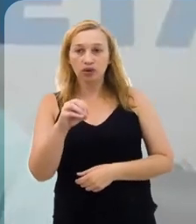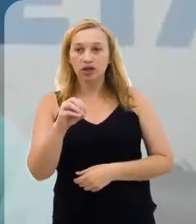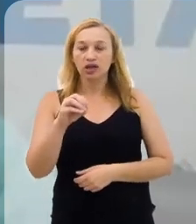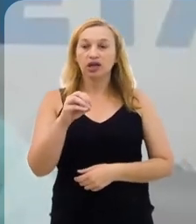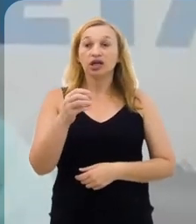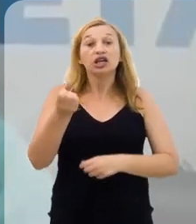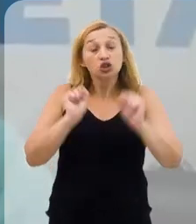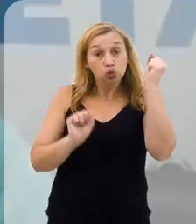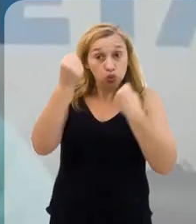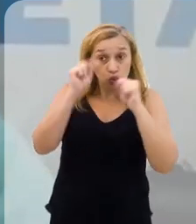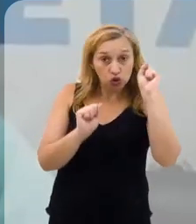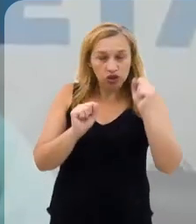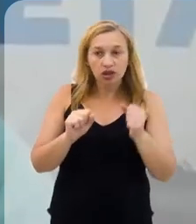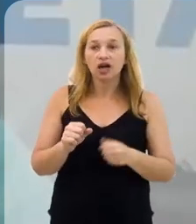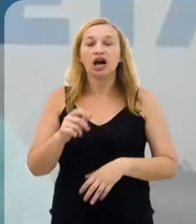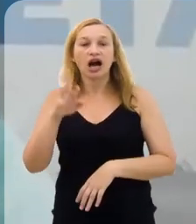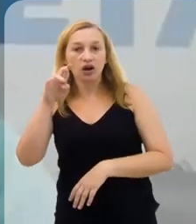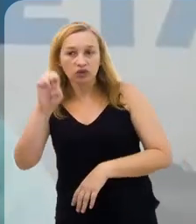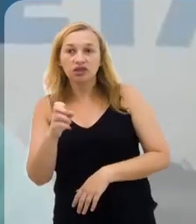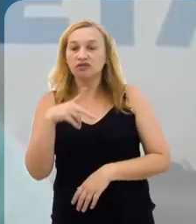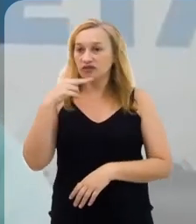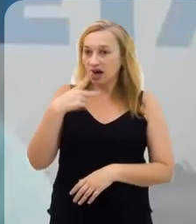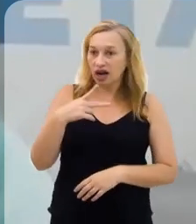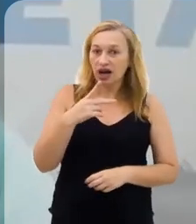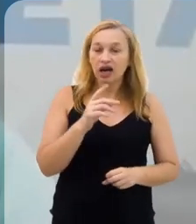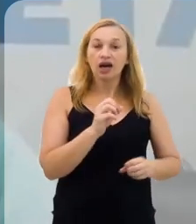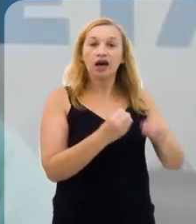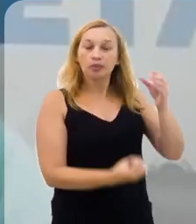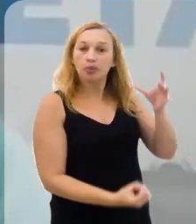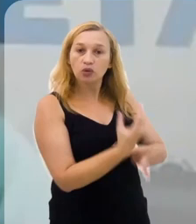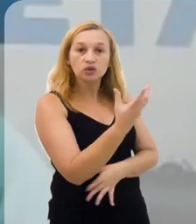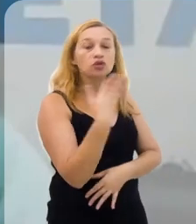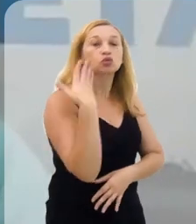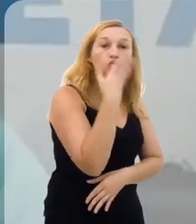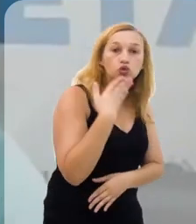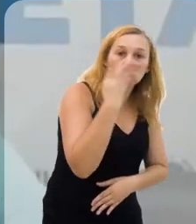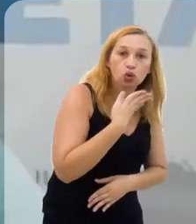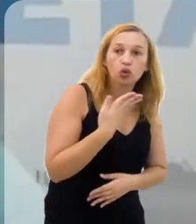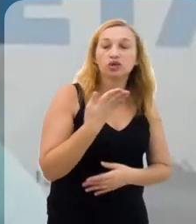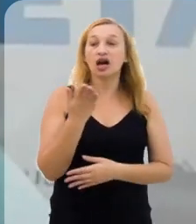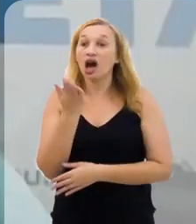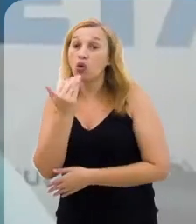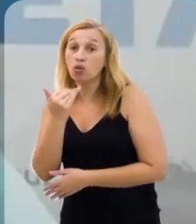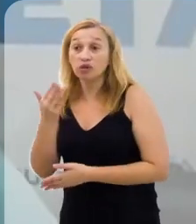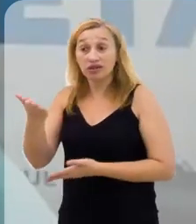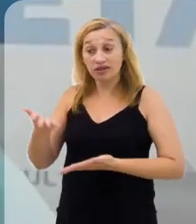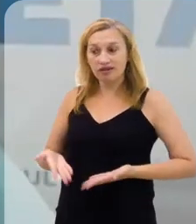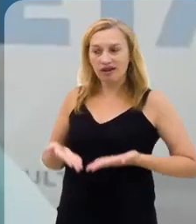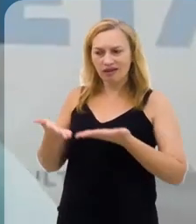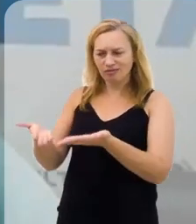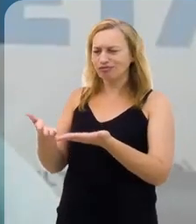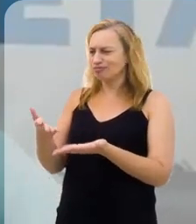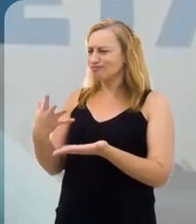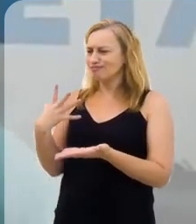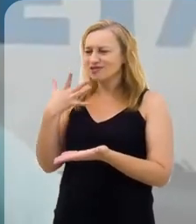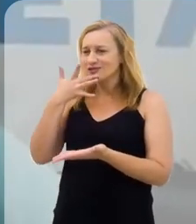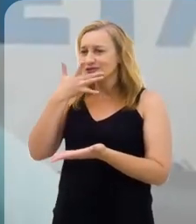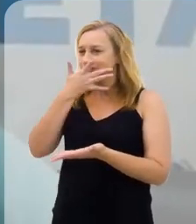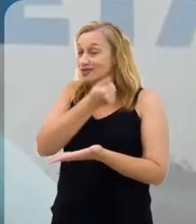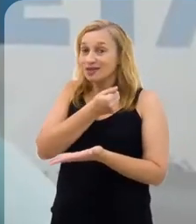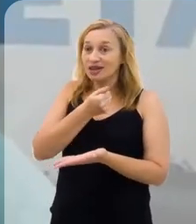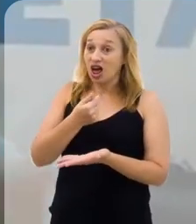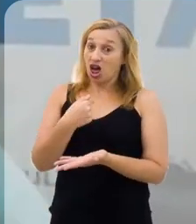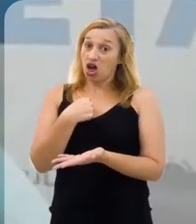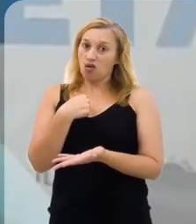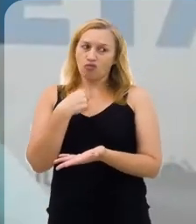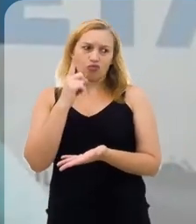sem a agroindústria, né? Normalmente, ela até falou, Rosana, né? Falou que tem a produção dos doces, né? A comida que ela